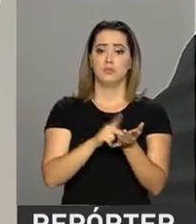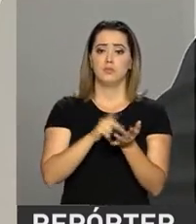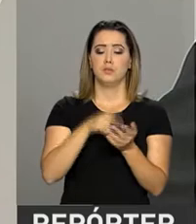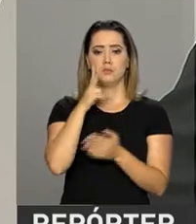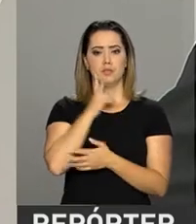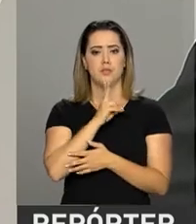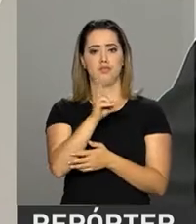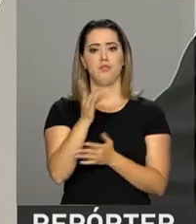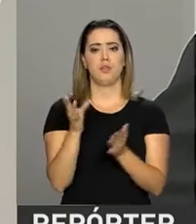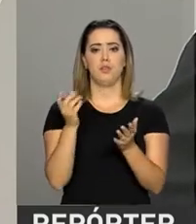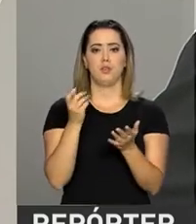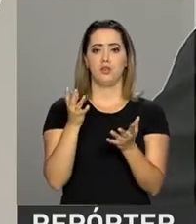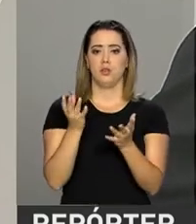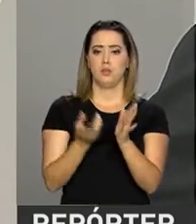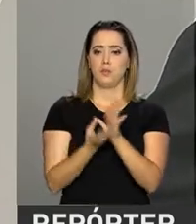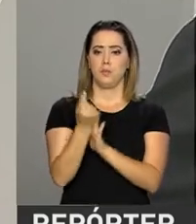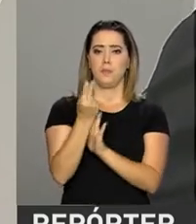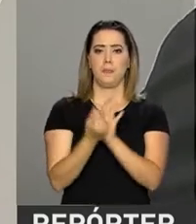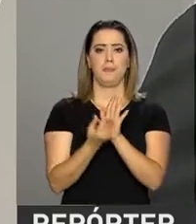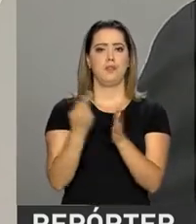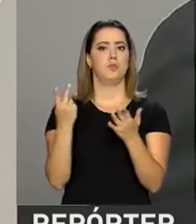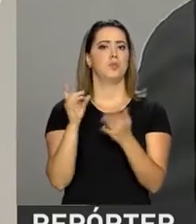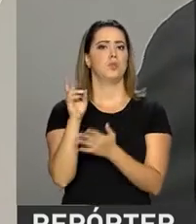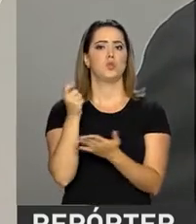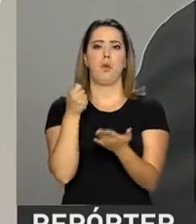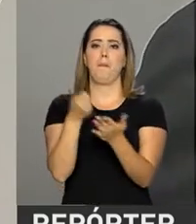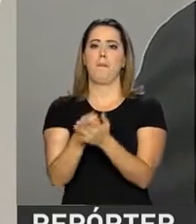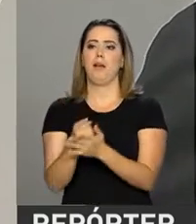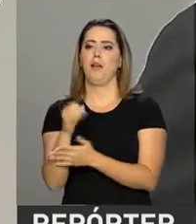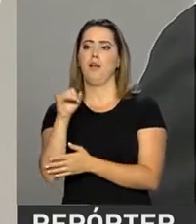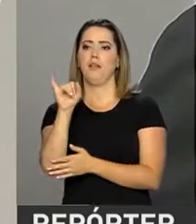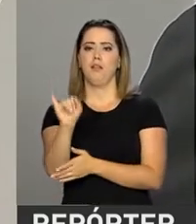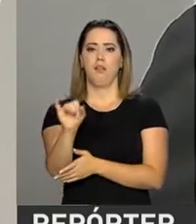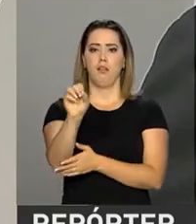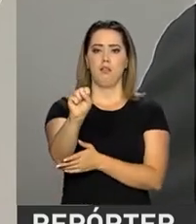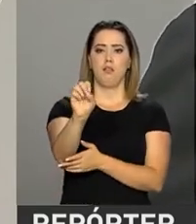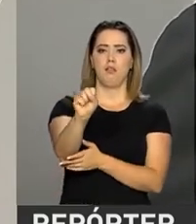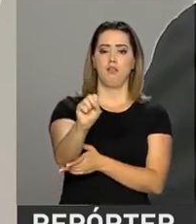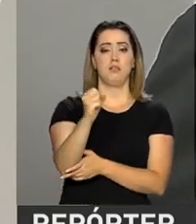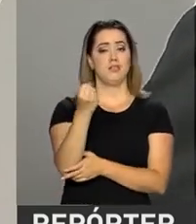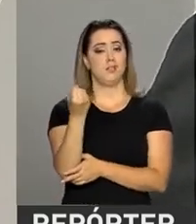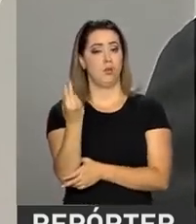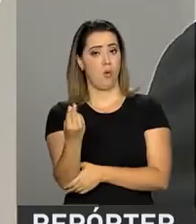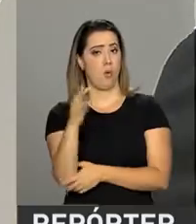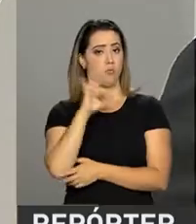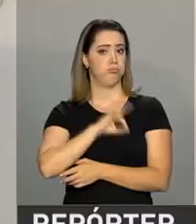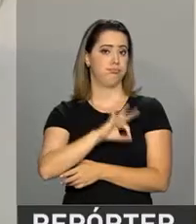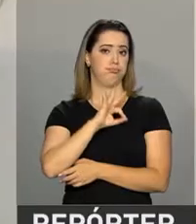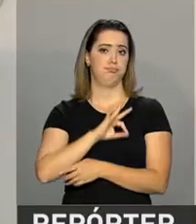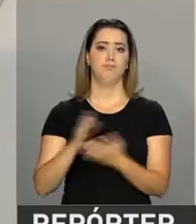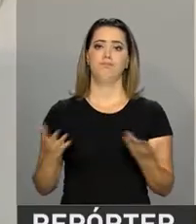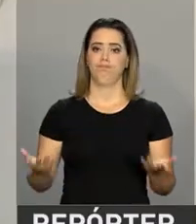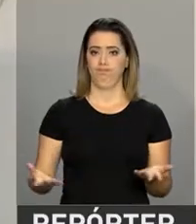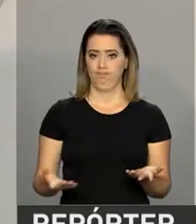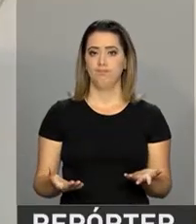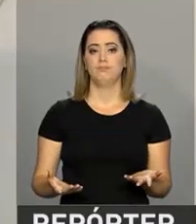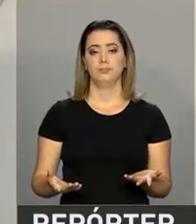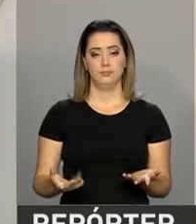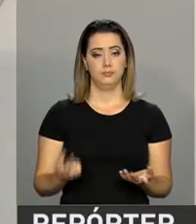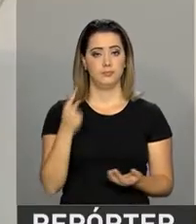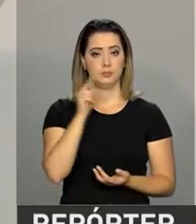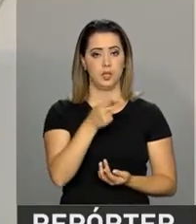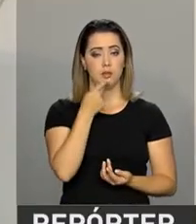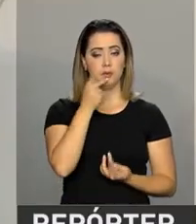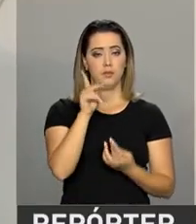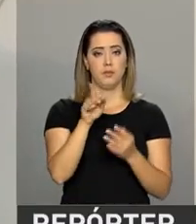verificar o orçamento só vai existir para pagar o vencimento de um servidor e previdência social o presidente também destacou a